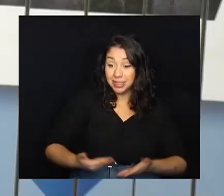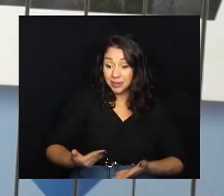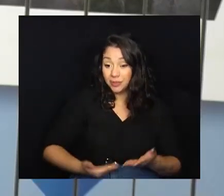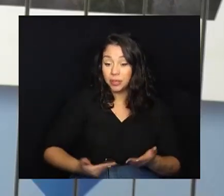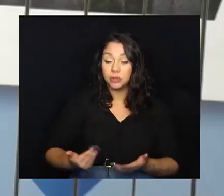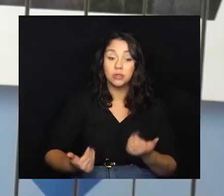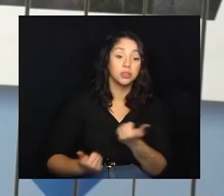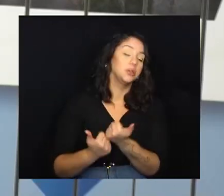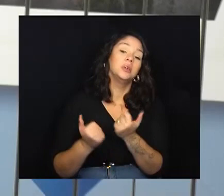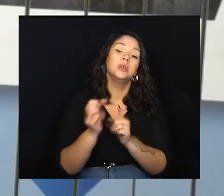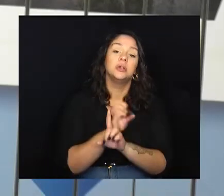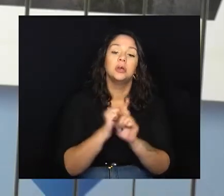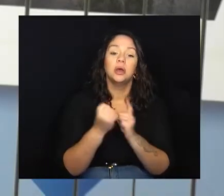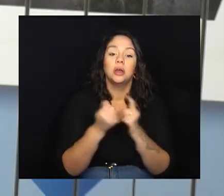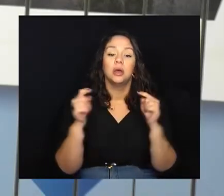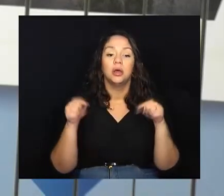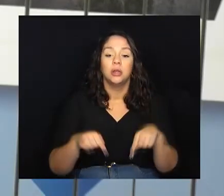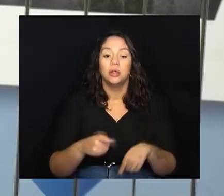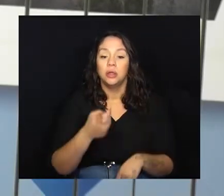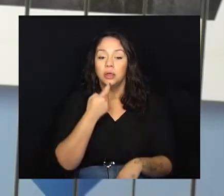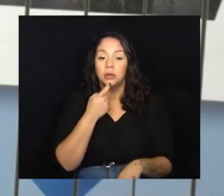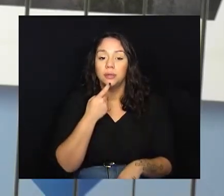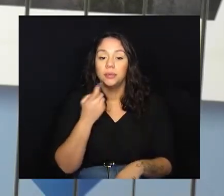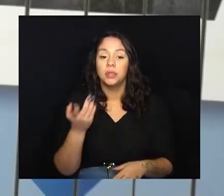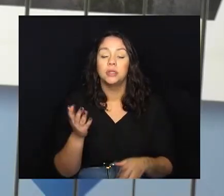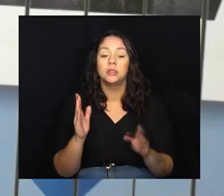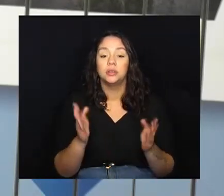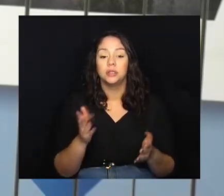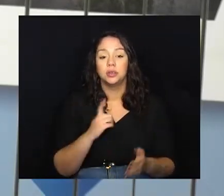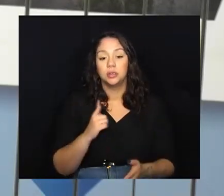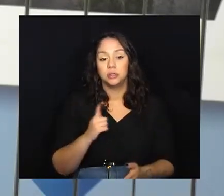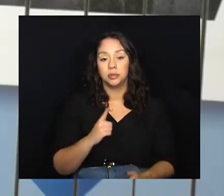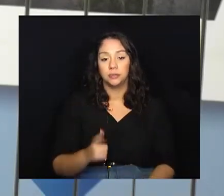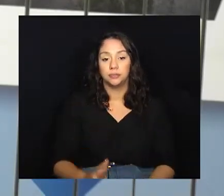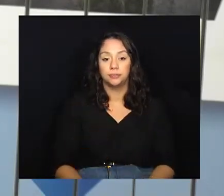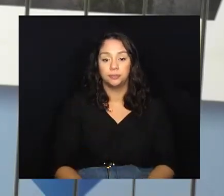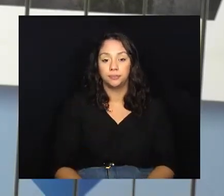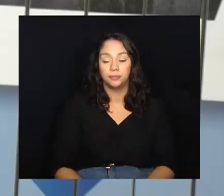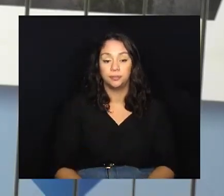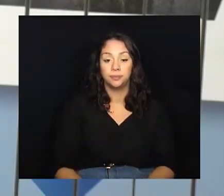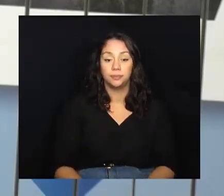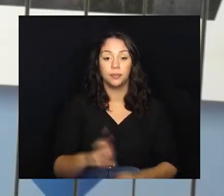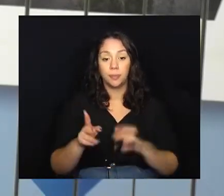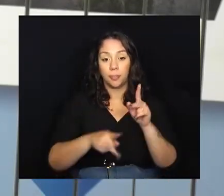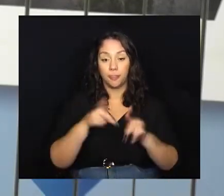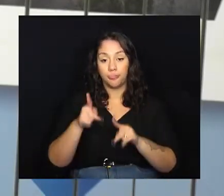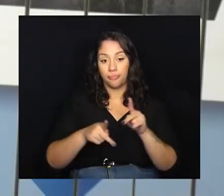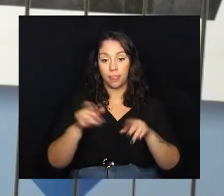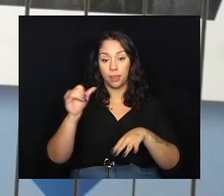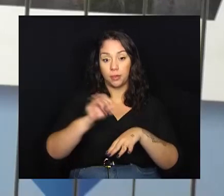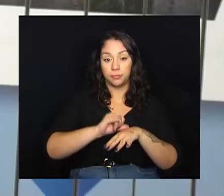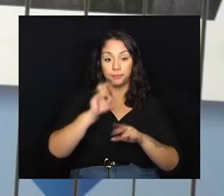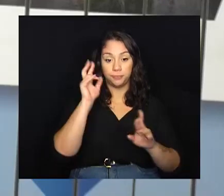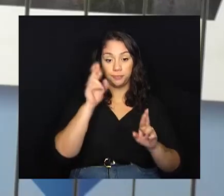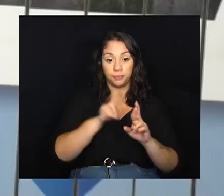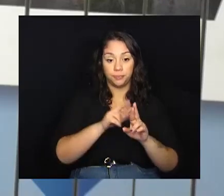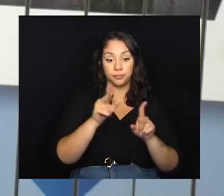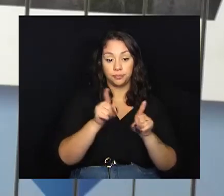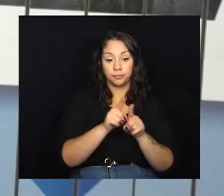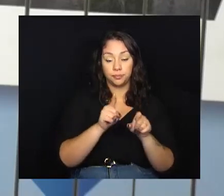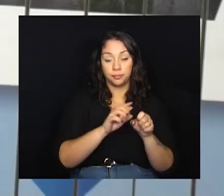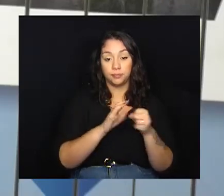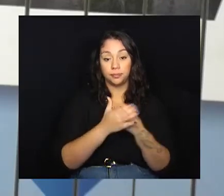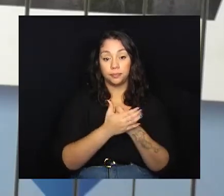de assistência social aqui em Campinas como os que atendem a população dos centros de referência nos bairros abrigos municipais